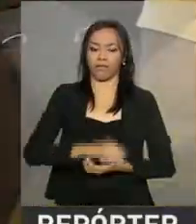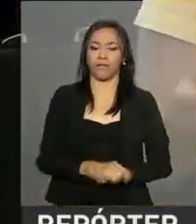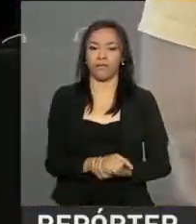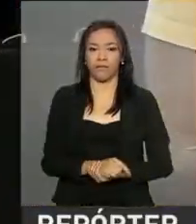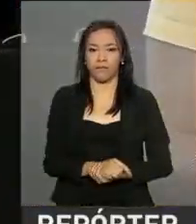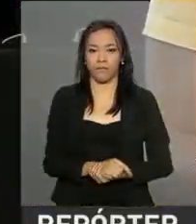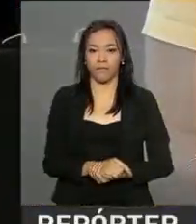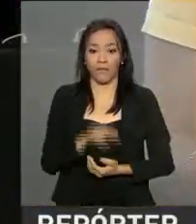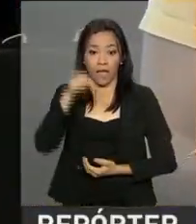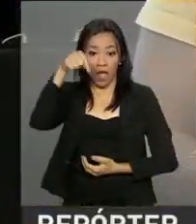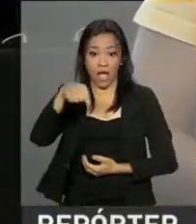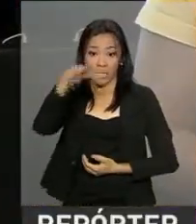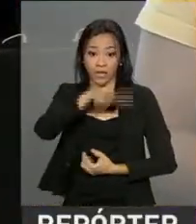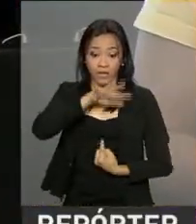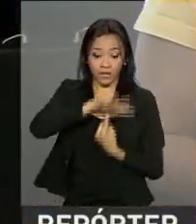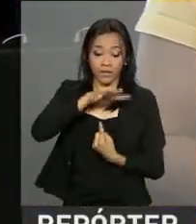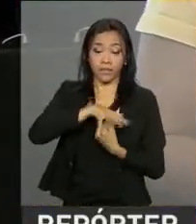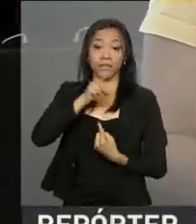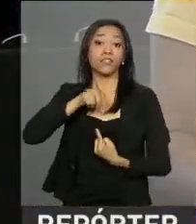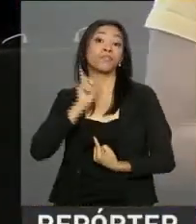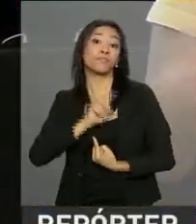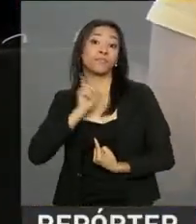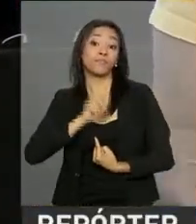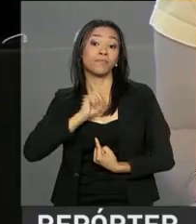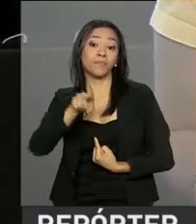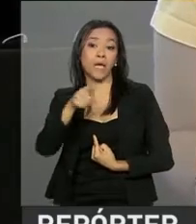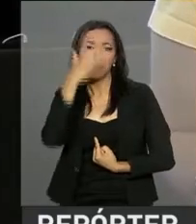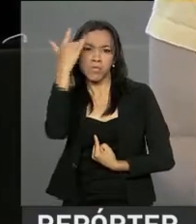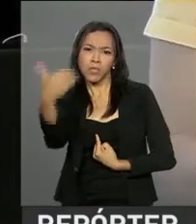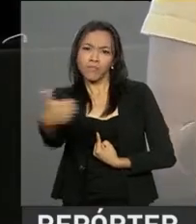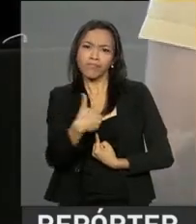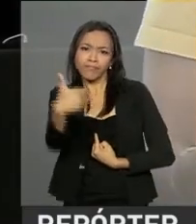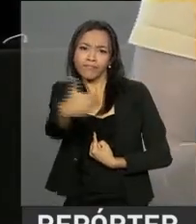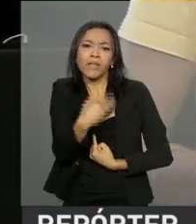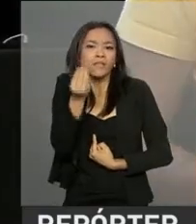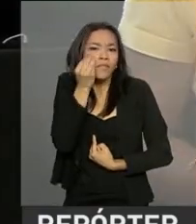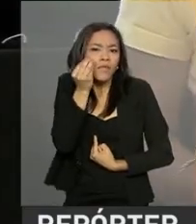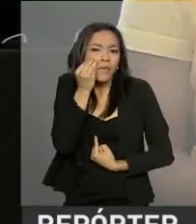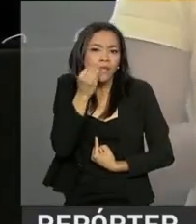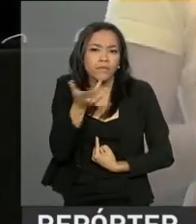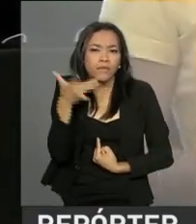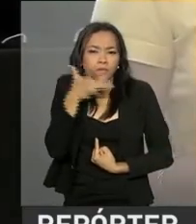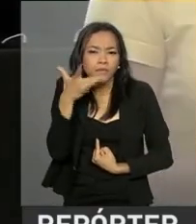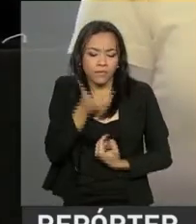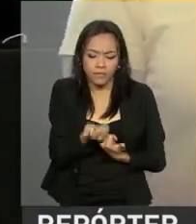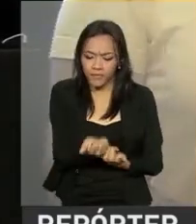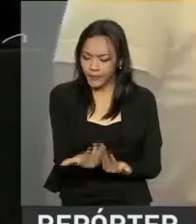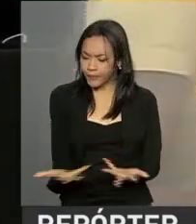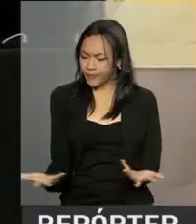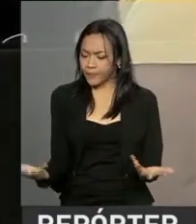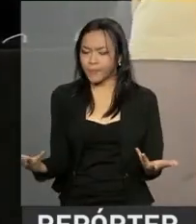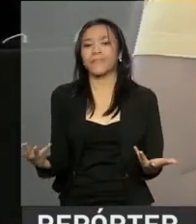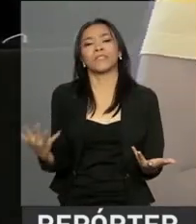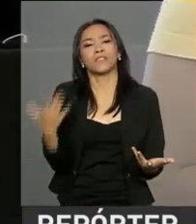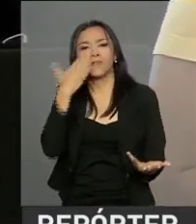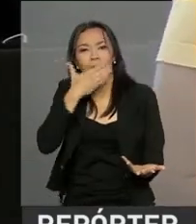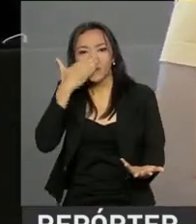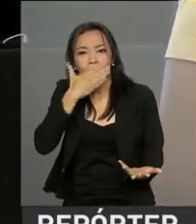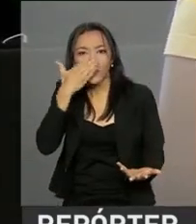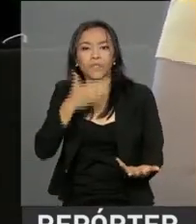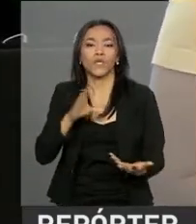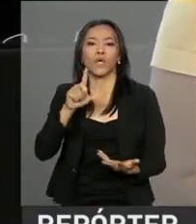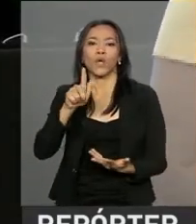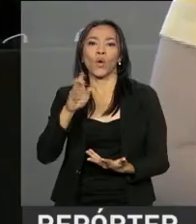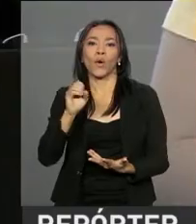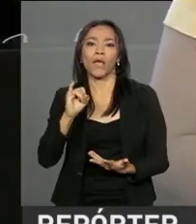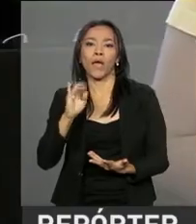aqui no estande de minas gerais o visitante pode experimentar algumas das delícias da região a gente tem por exemplo doce de goiabada cascão